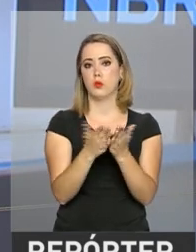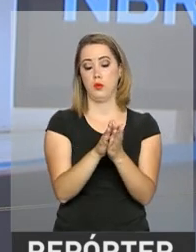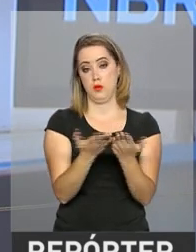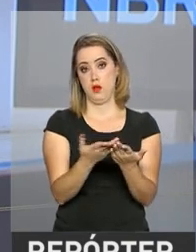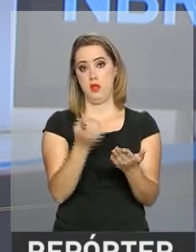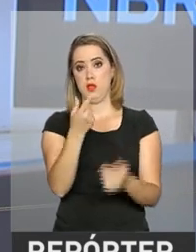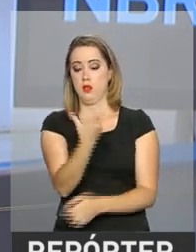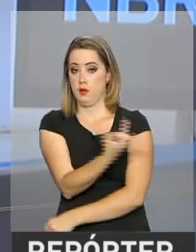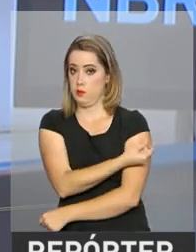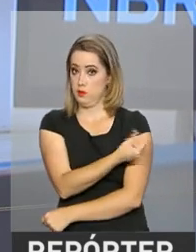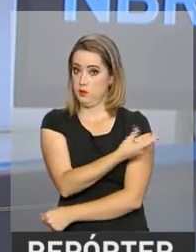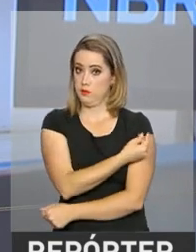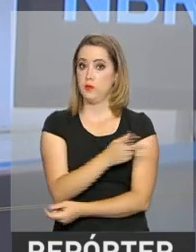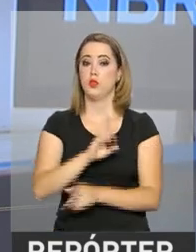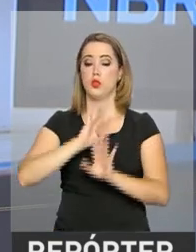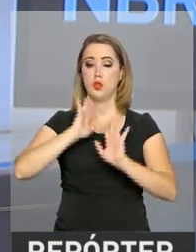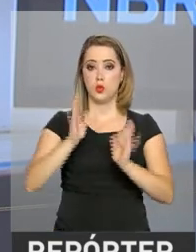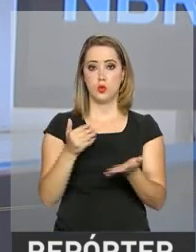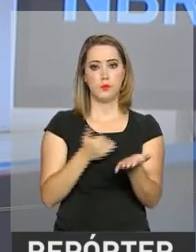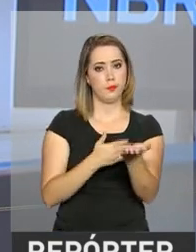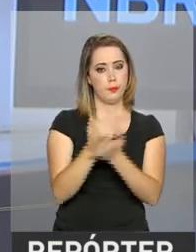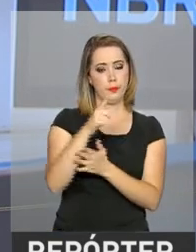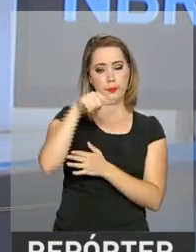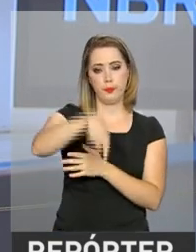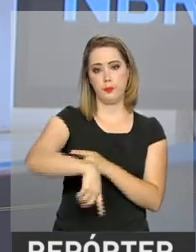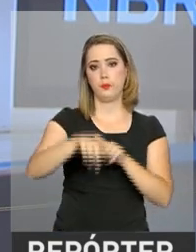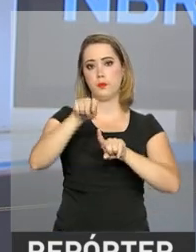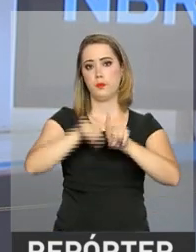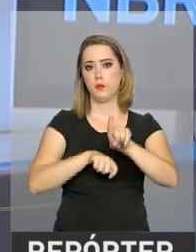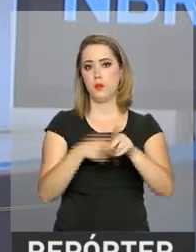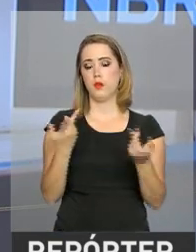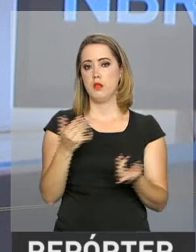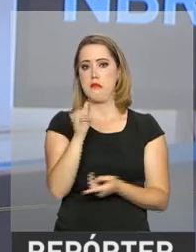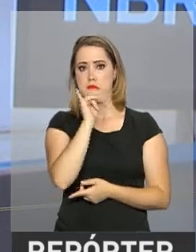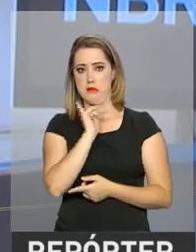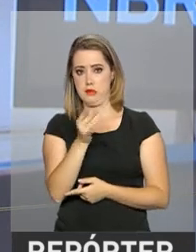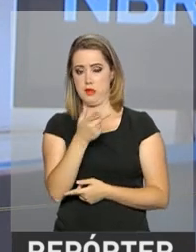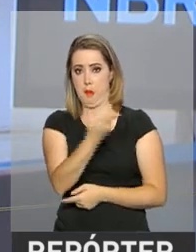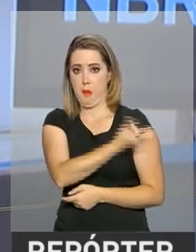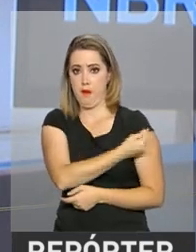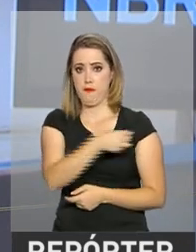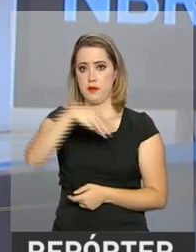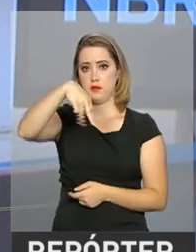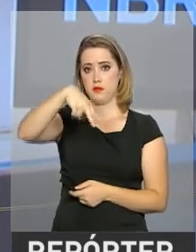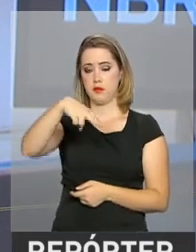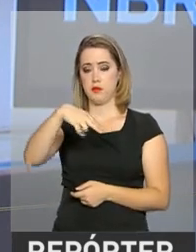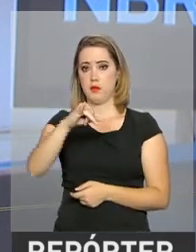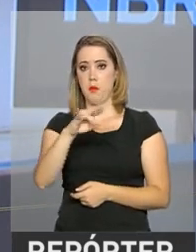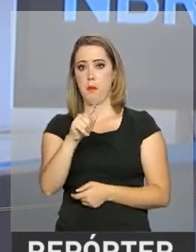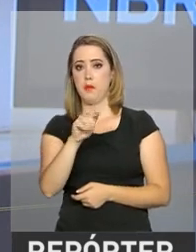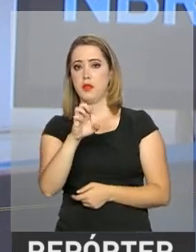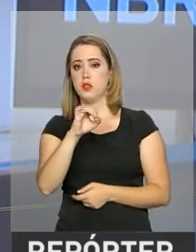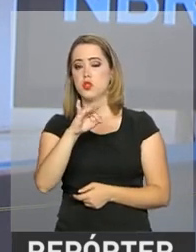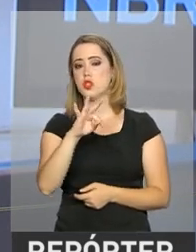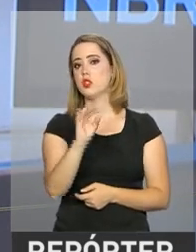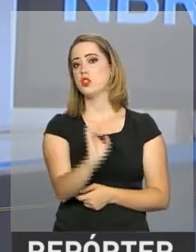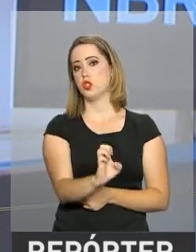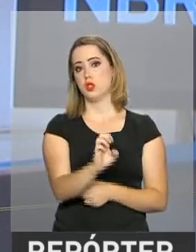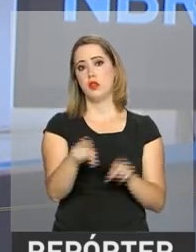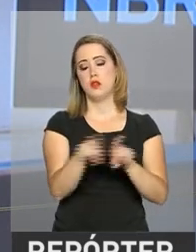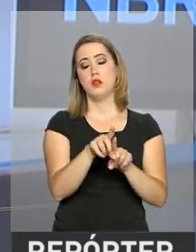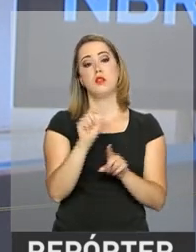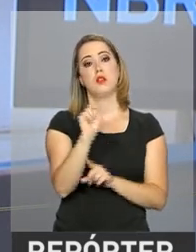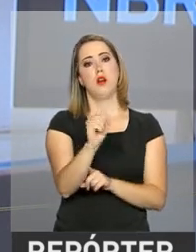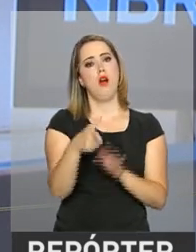As alterações passam a valer a partir deste mês. A vacina para meningite C, antes disponível apenas para crianças de